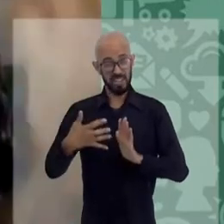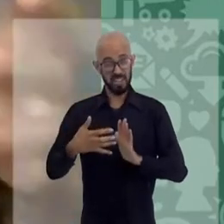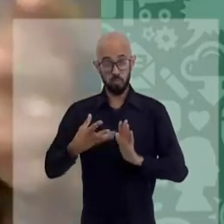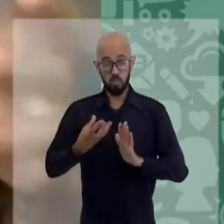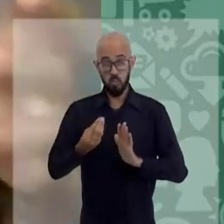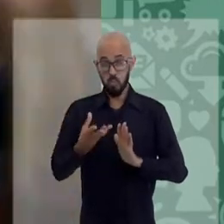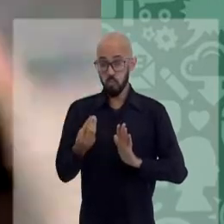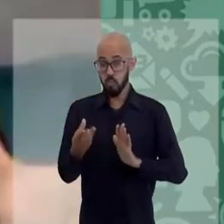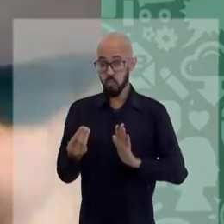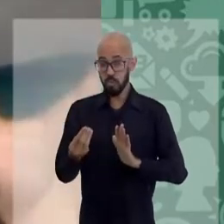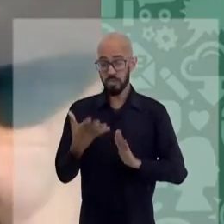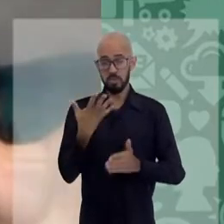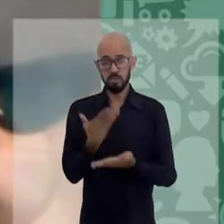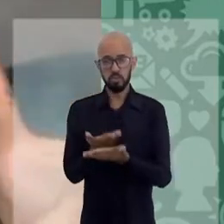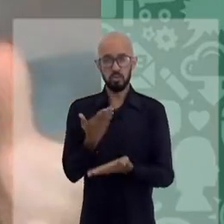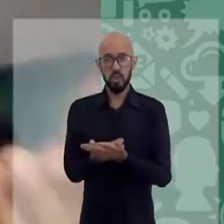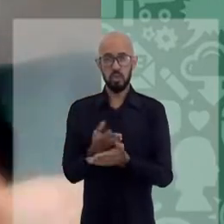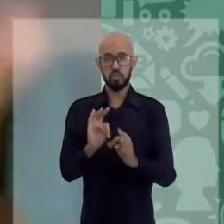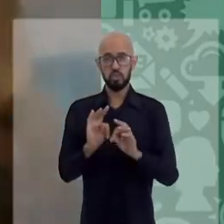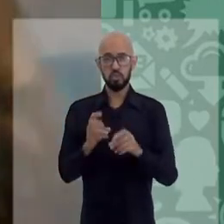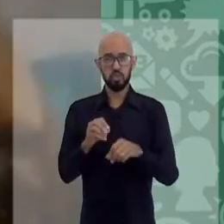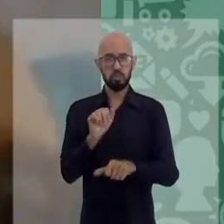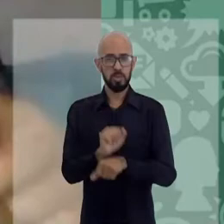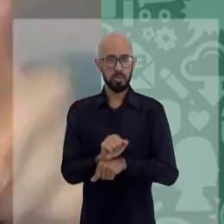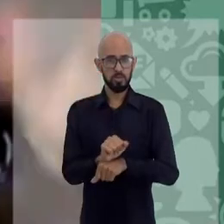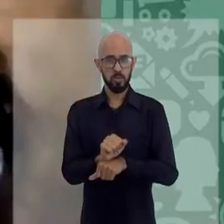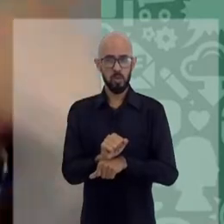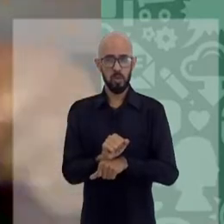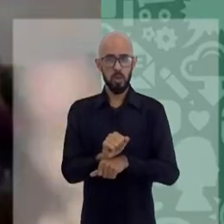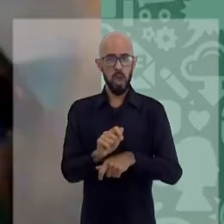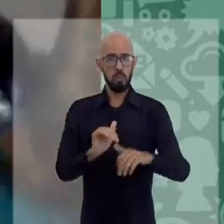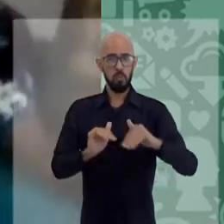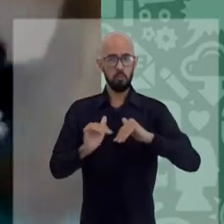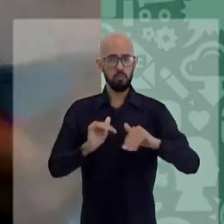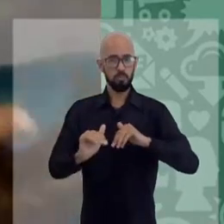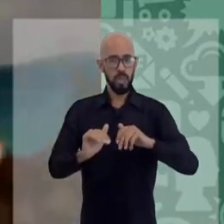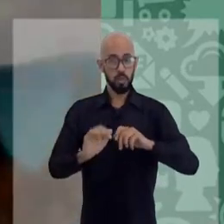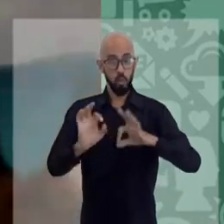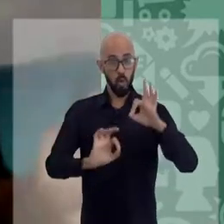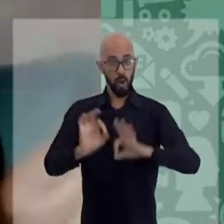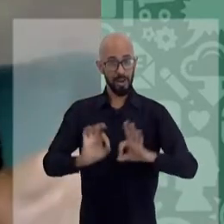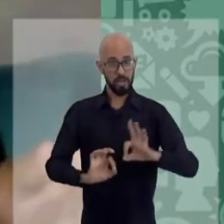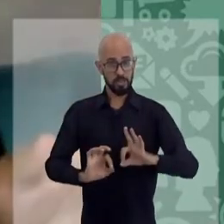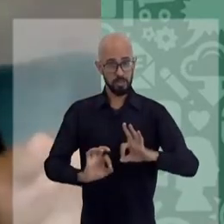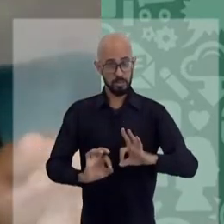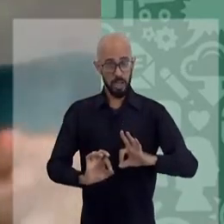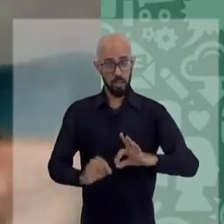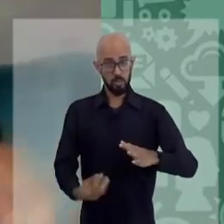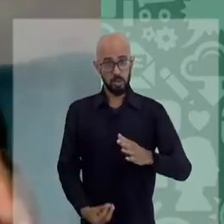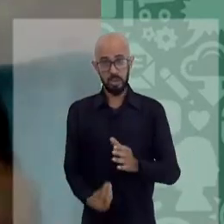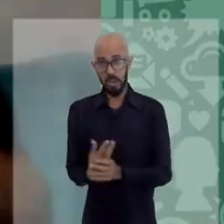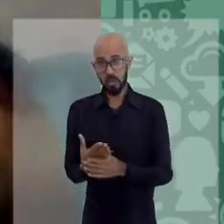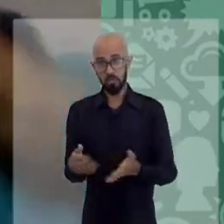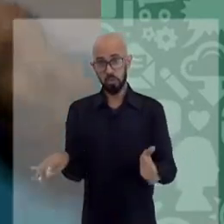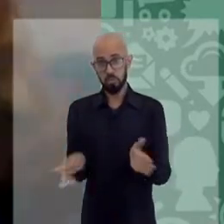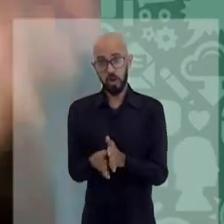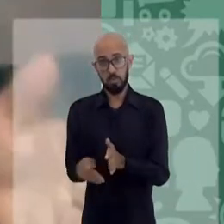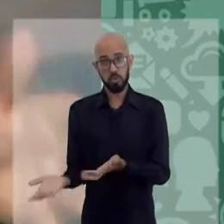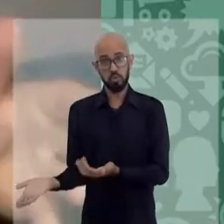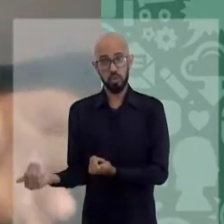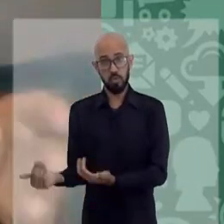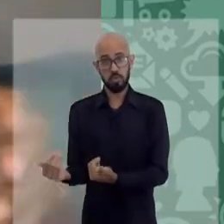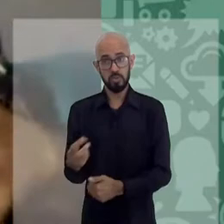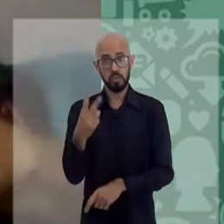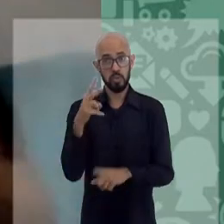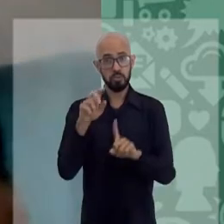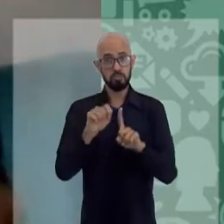escolas mobilizadas e paralisadas. Um movimento orgânico e emergente emanando dessas juventudes, e em